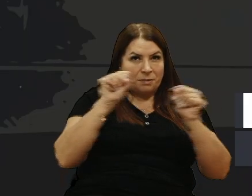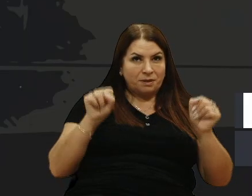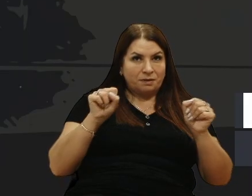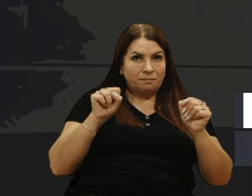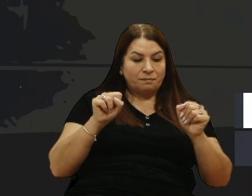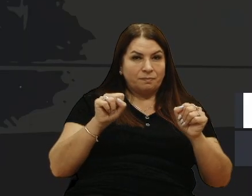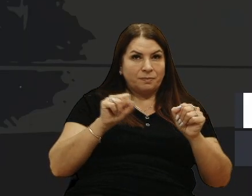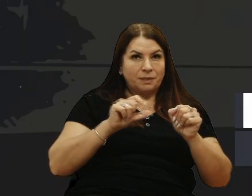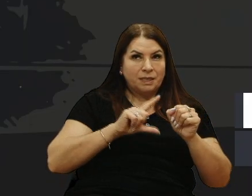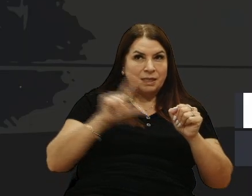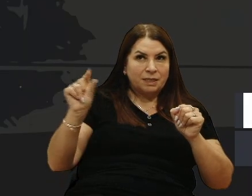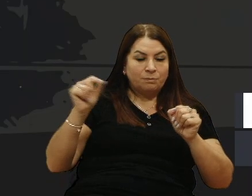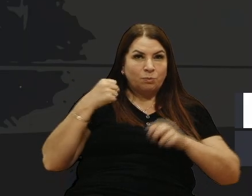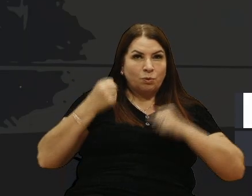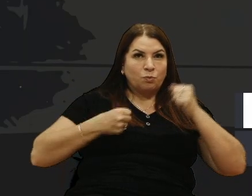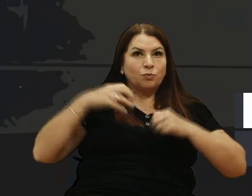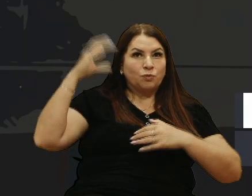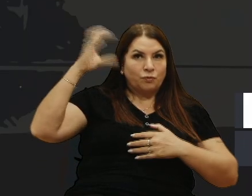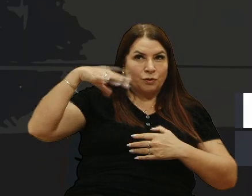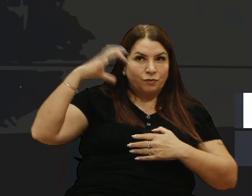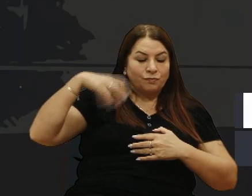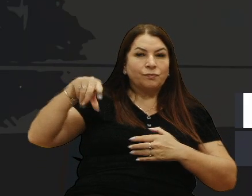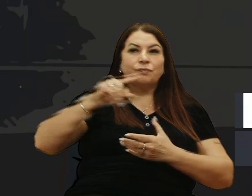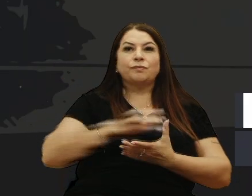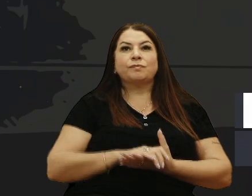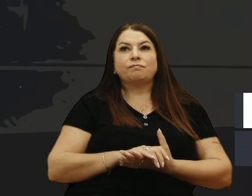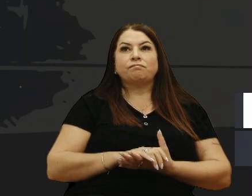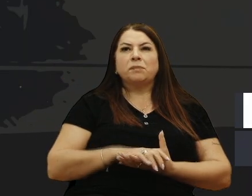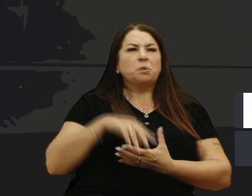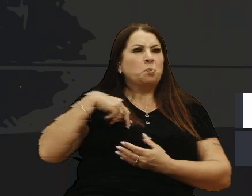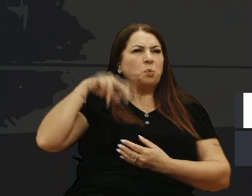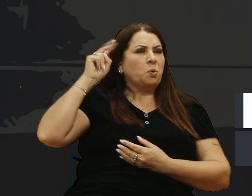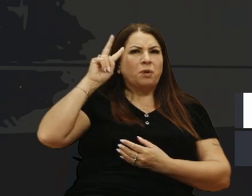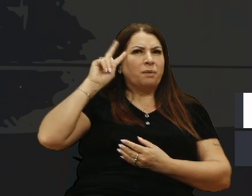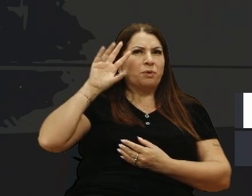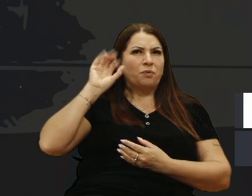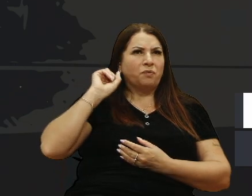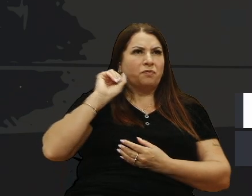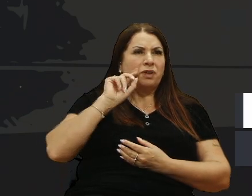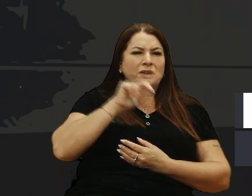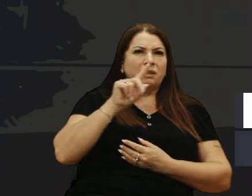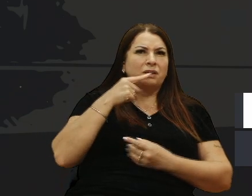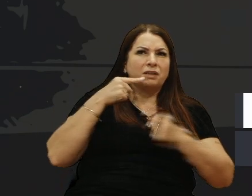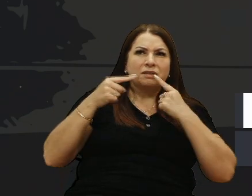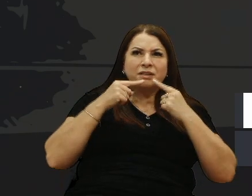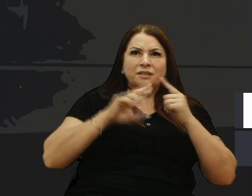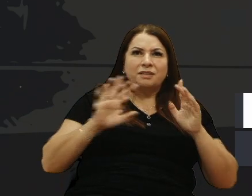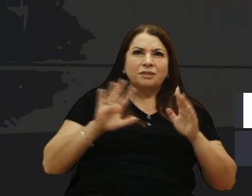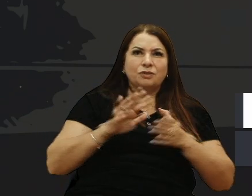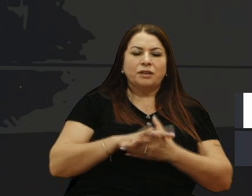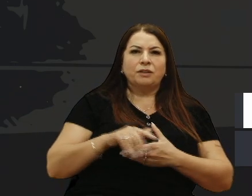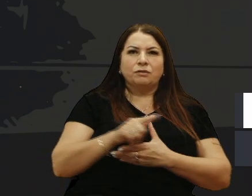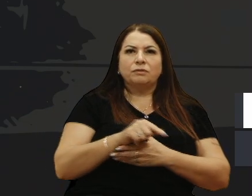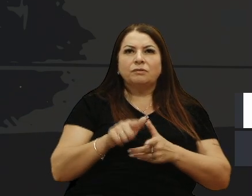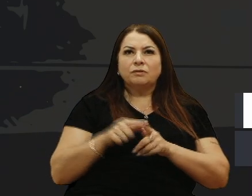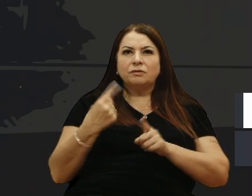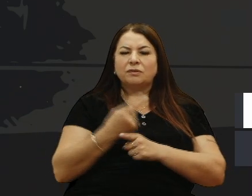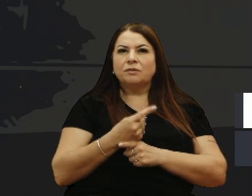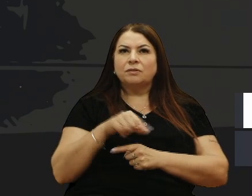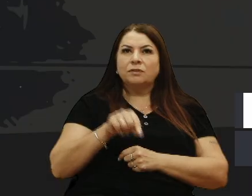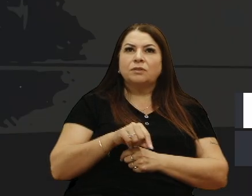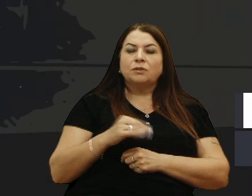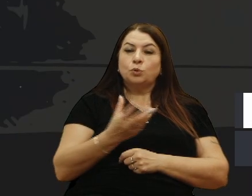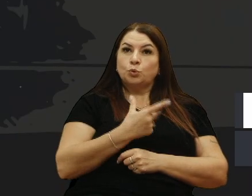e saímos para correr com chuva. Eu não lembro de ter ouvido ninguém reclamar, ou ninguém de cara muito feia. Estava todo